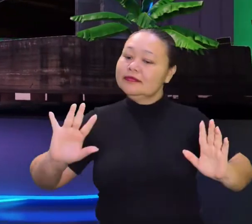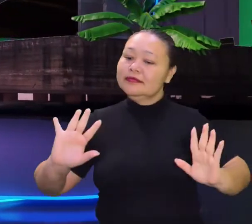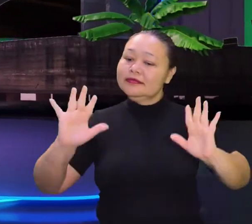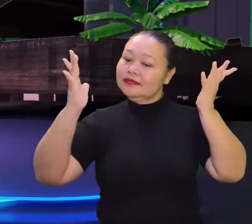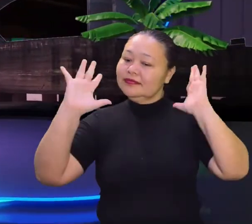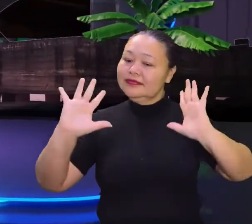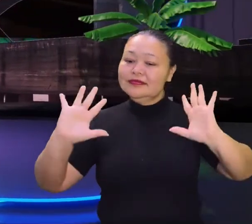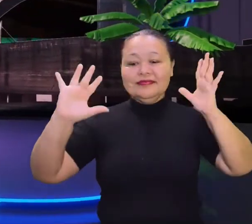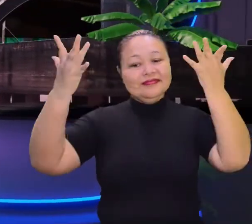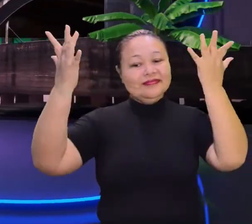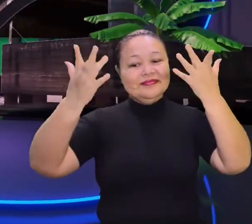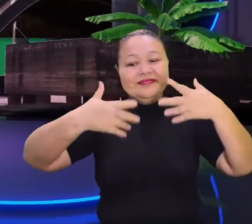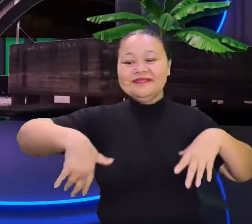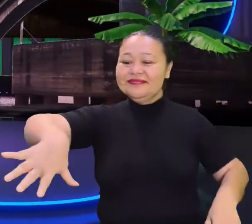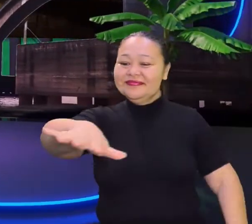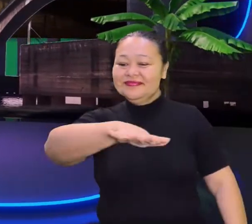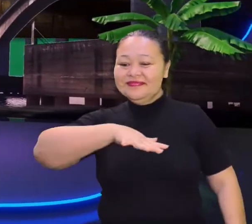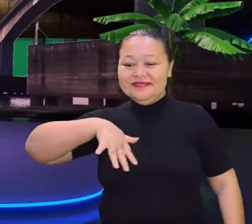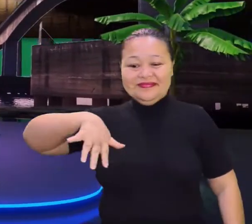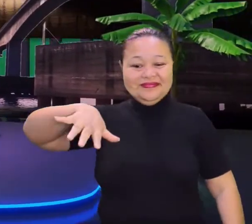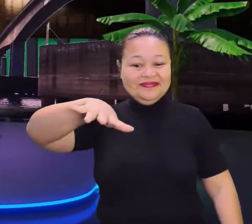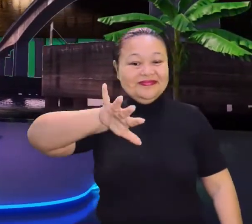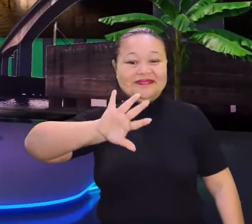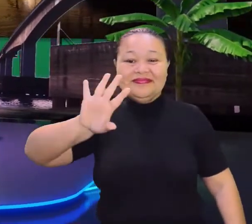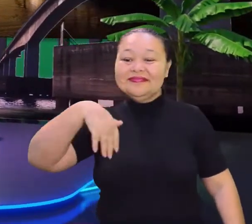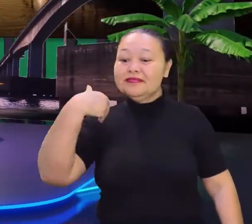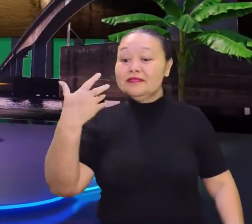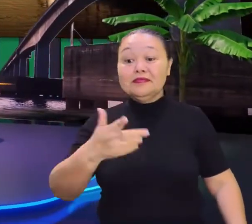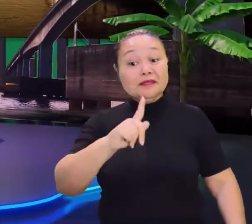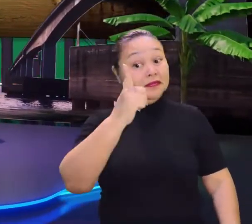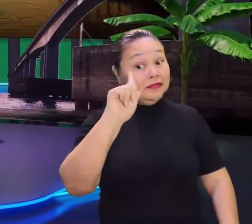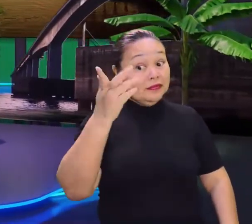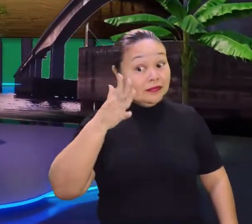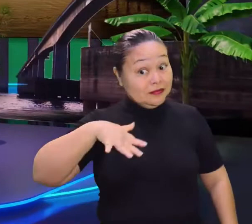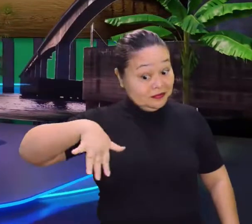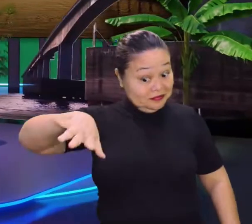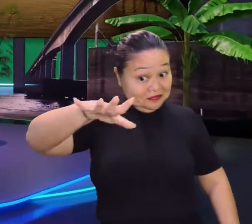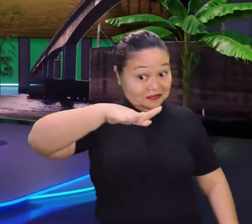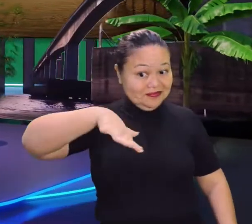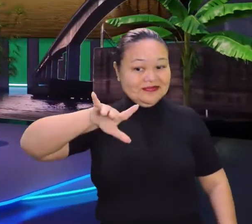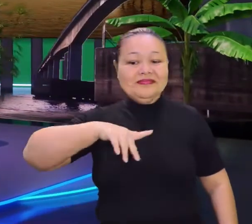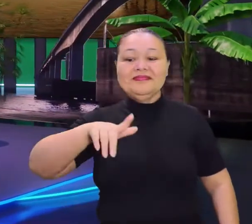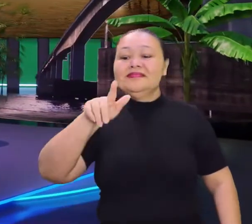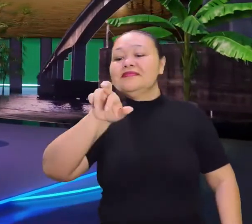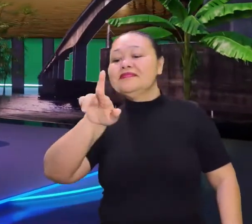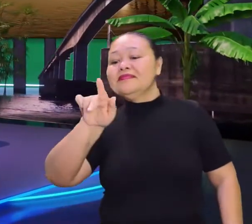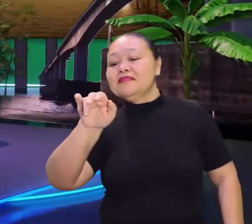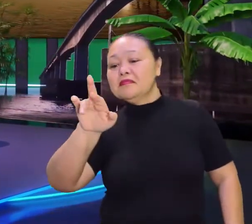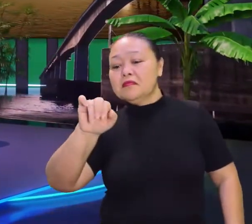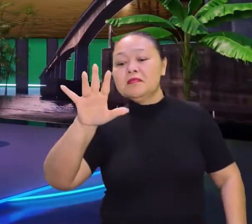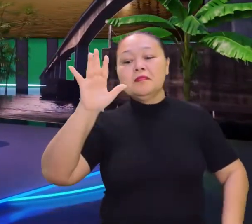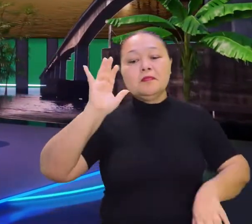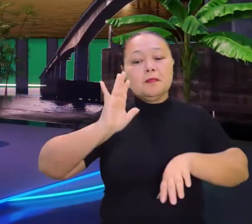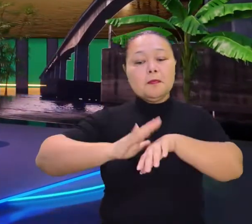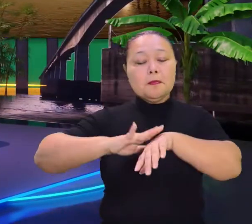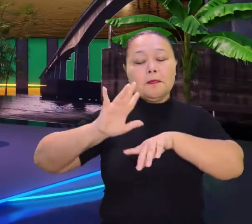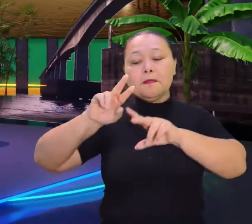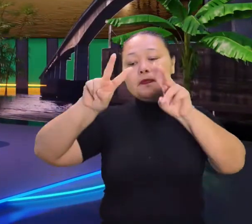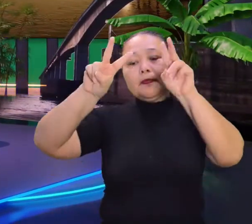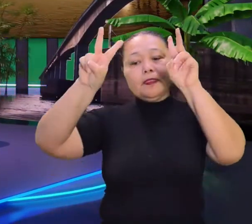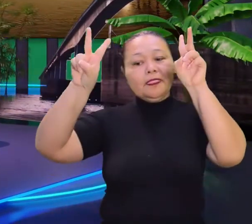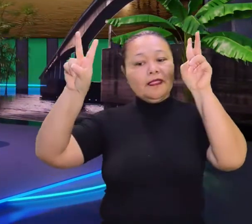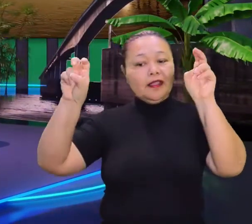Salve, salve, galera! Olha a geografia na área, Rogério, para mais um